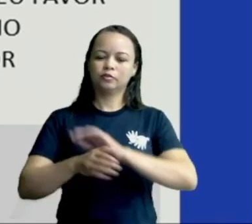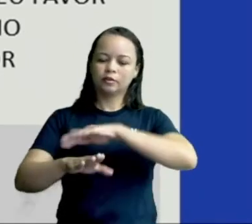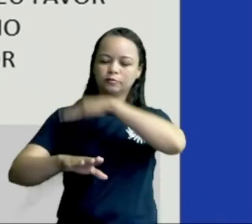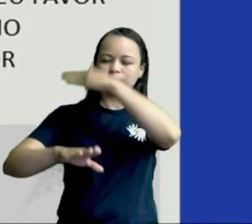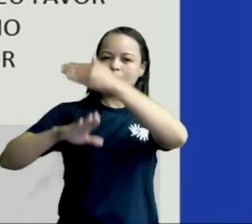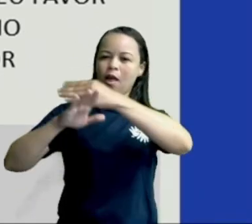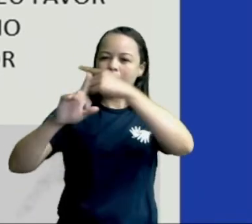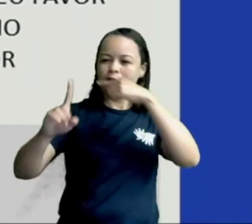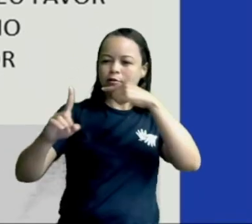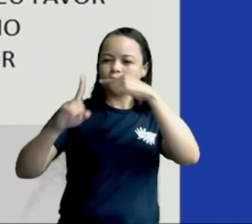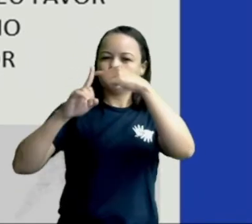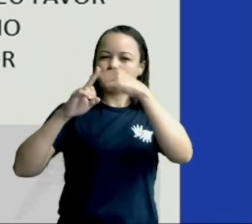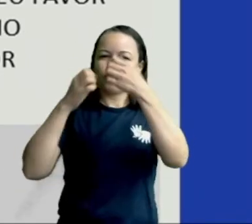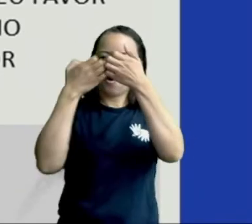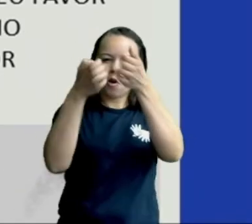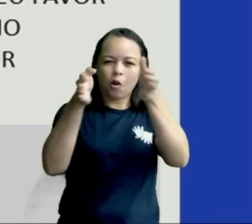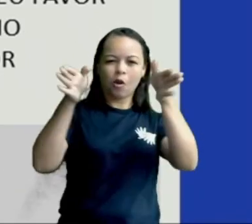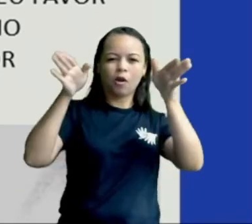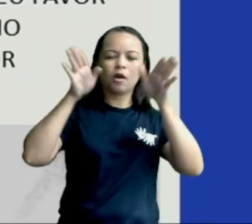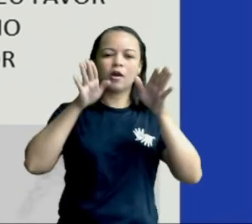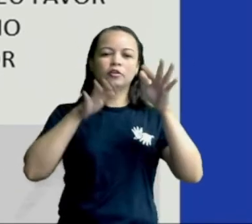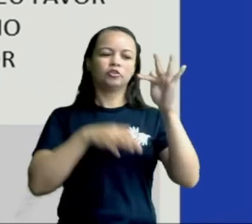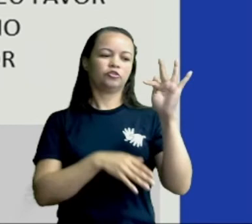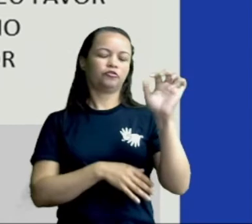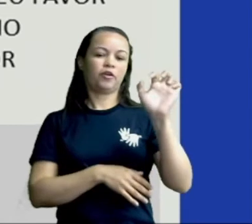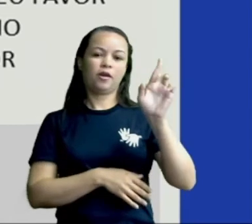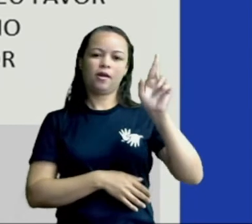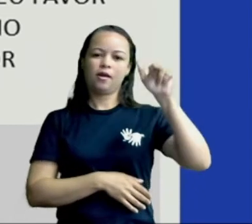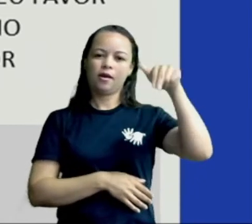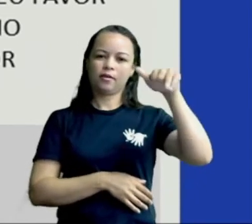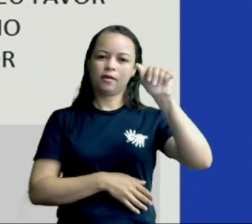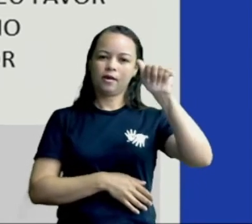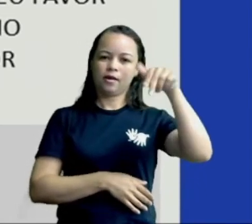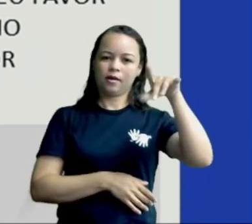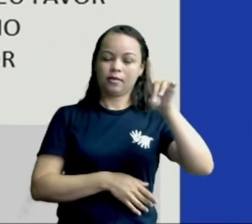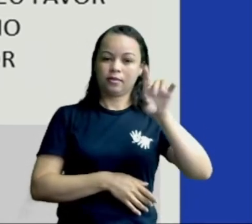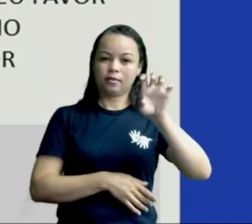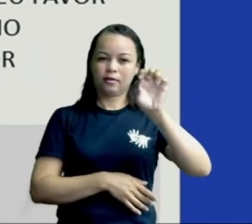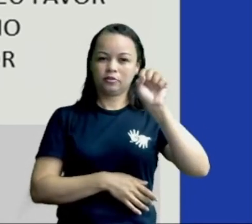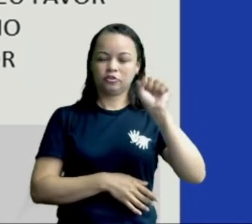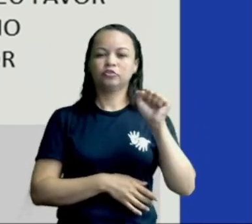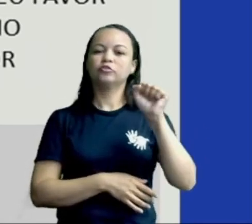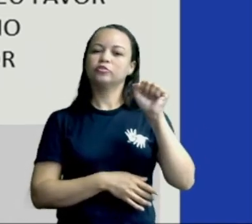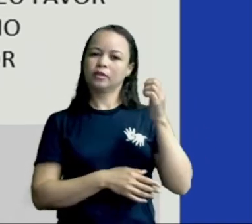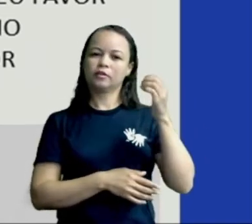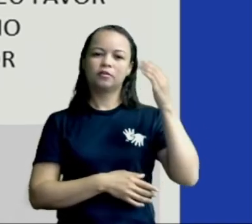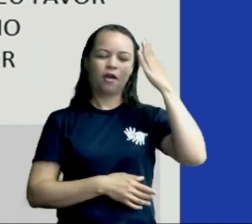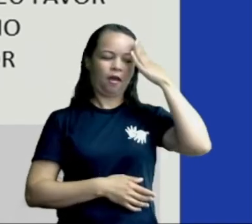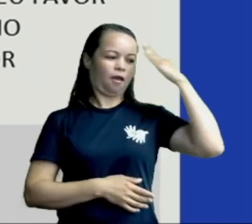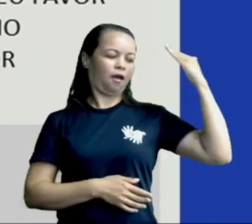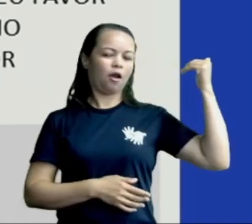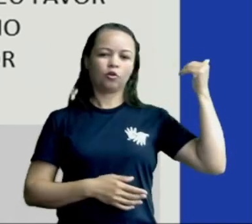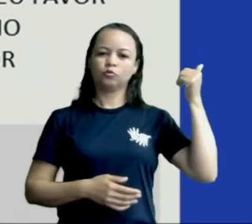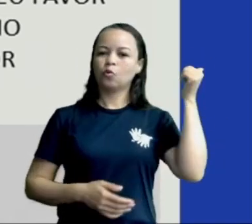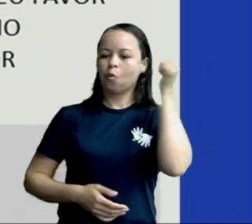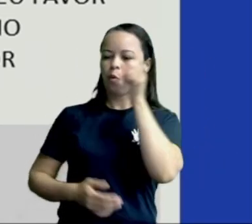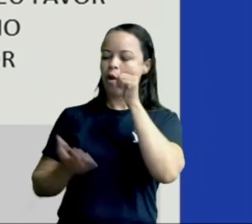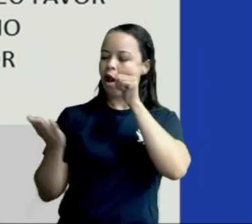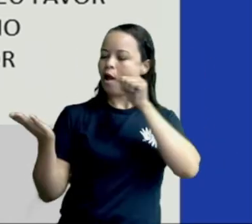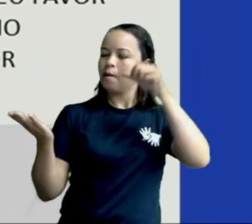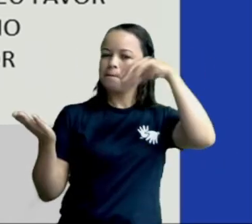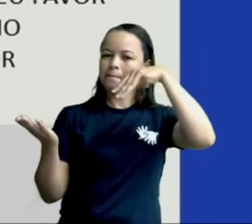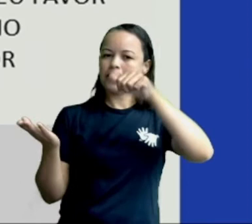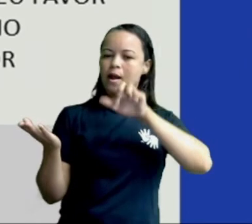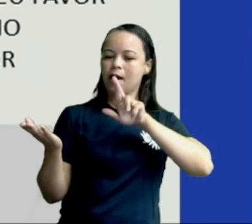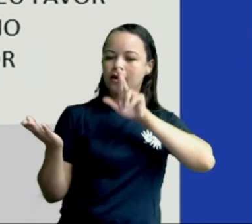No Monte das Tabocas deu-te norte, de Fernandes Vieira grande fama, e o feito